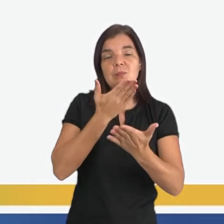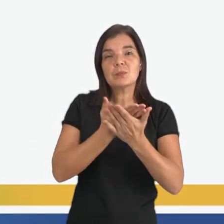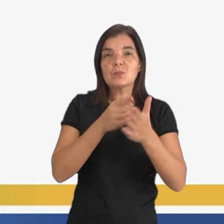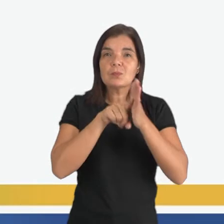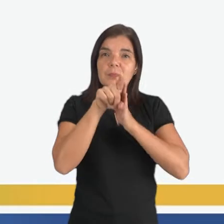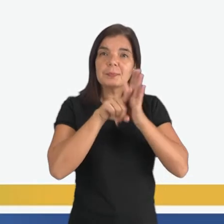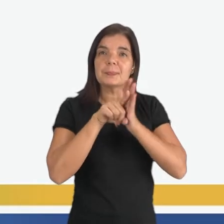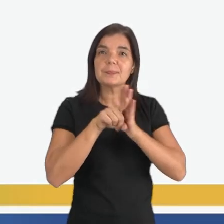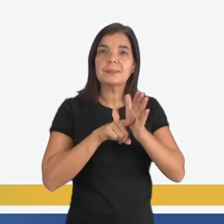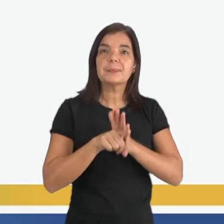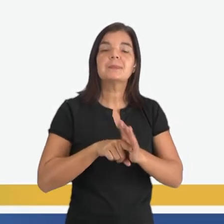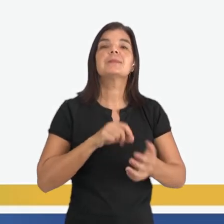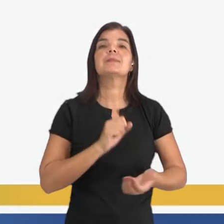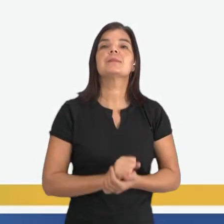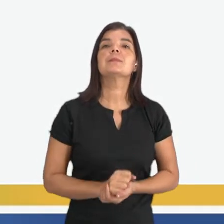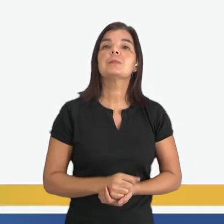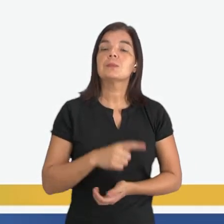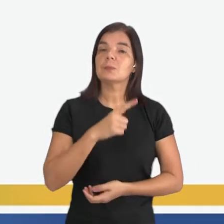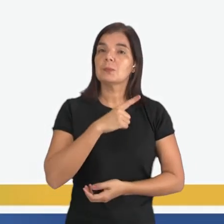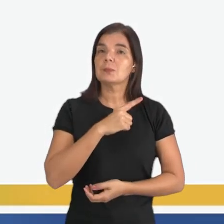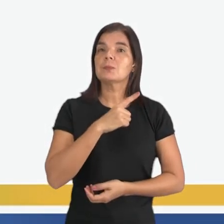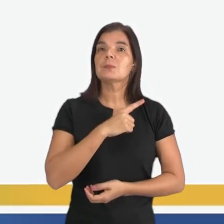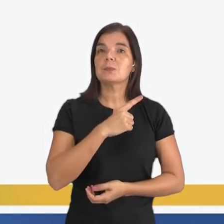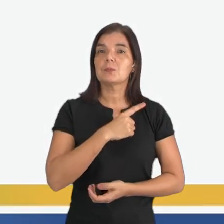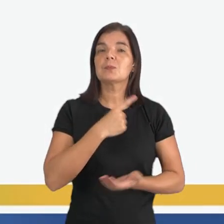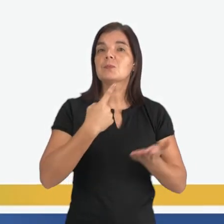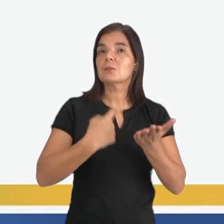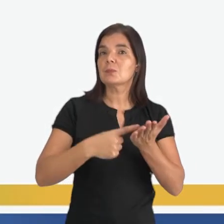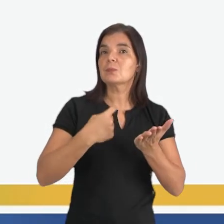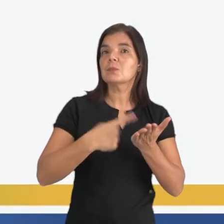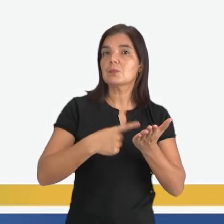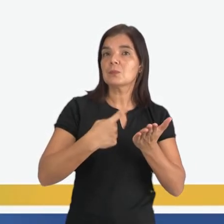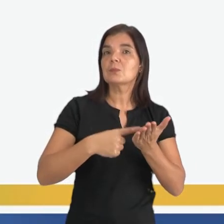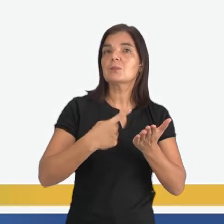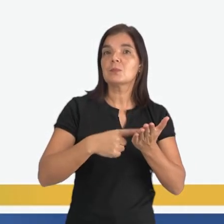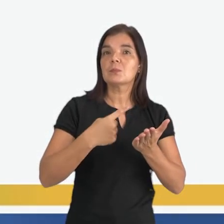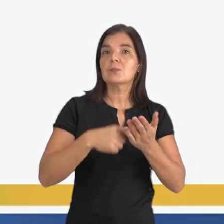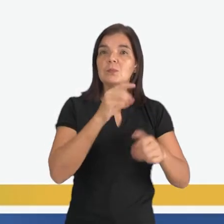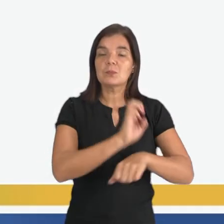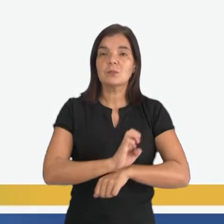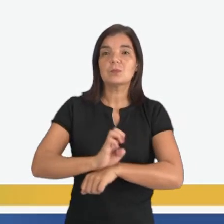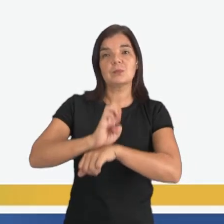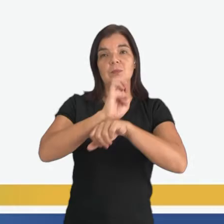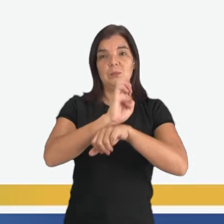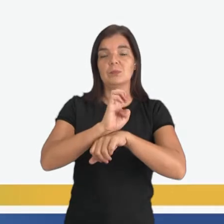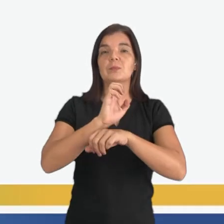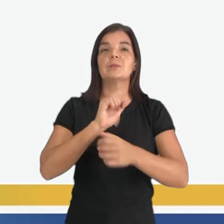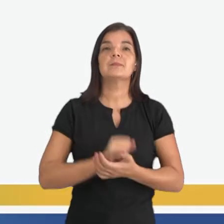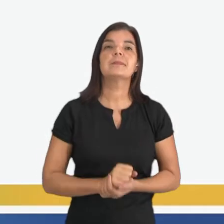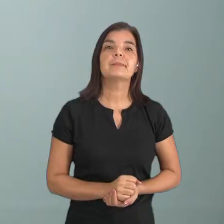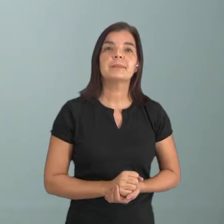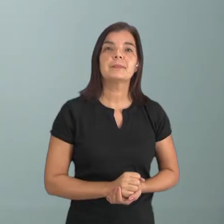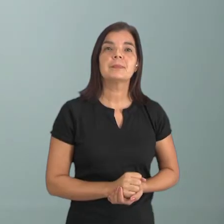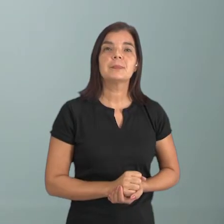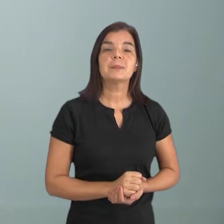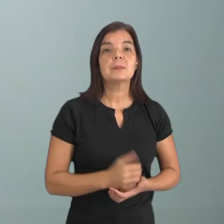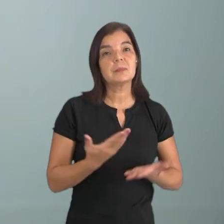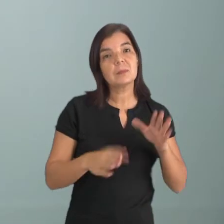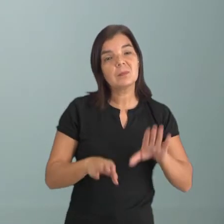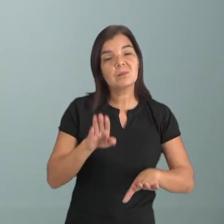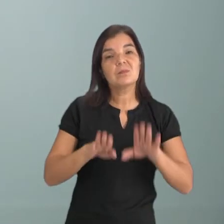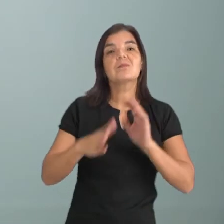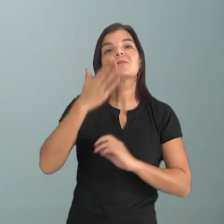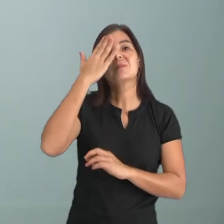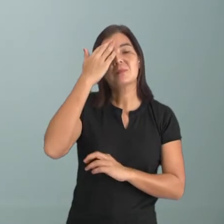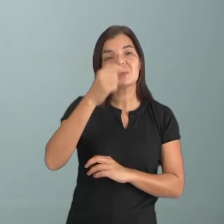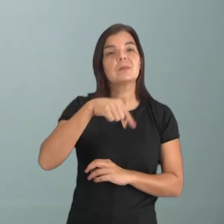efetivos de estudo e pesquisa, tá? Instituições religiosas, ter compromisso com o Estado laico, né? Apesar de nós